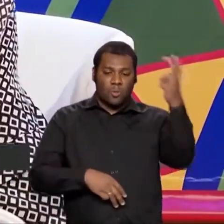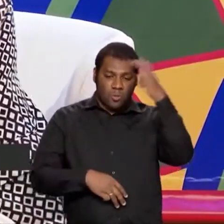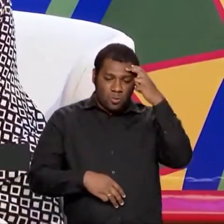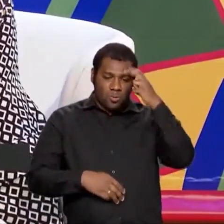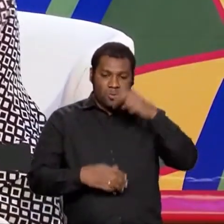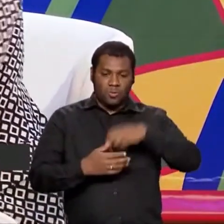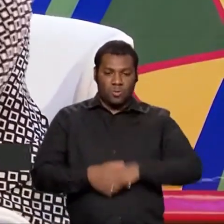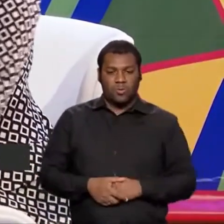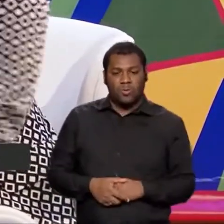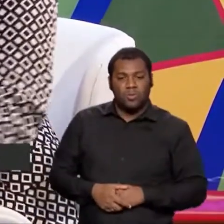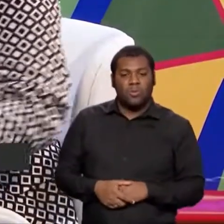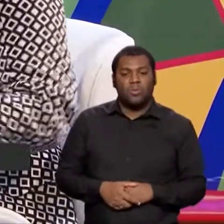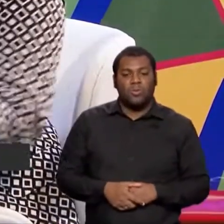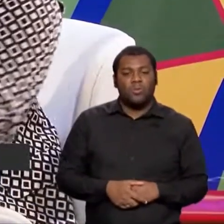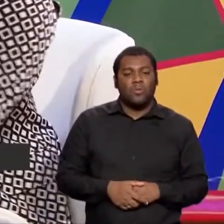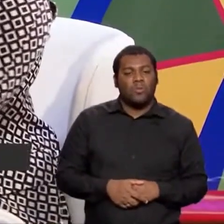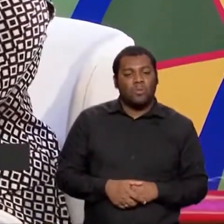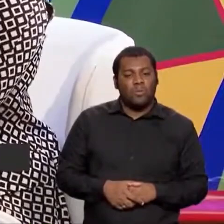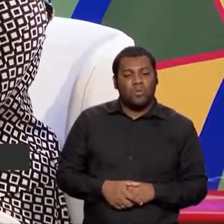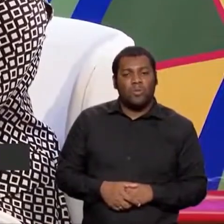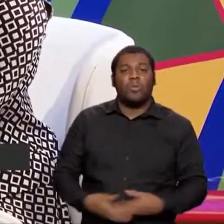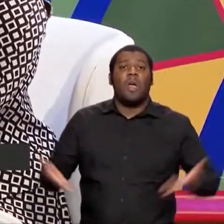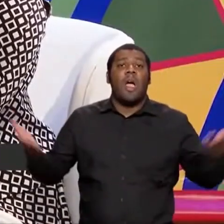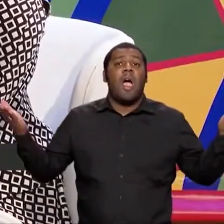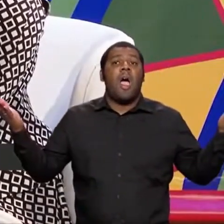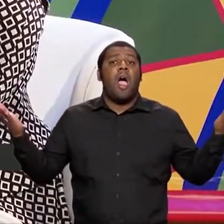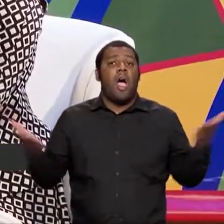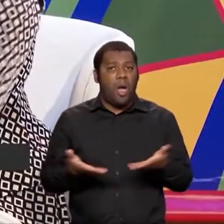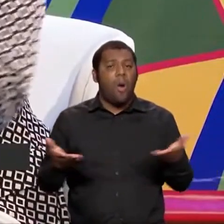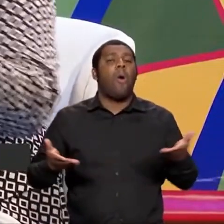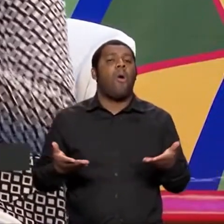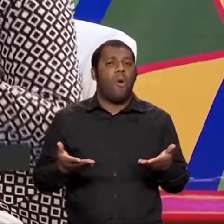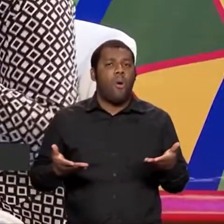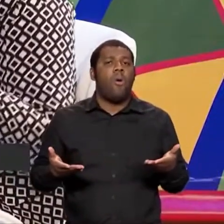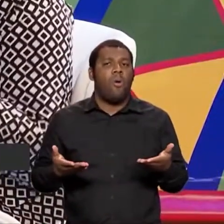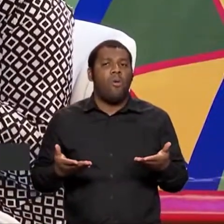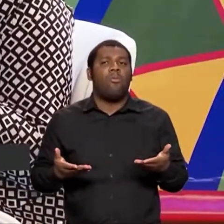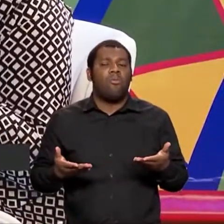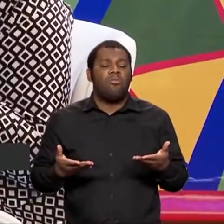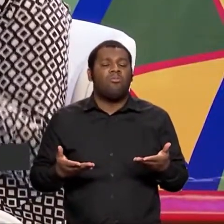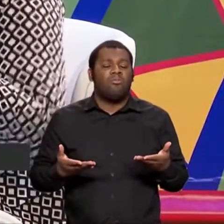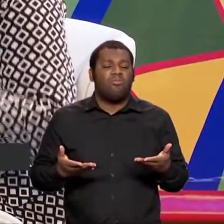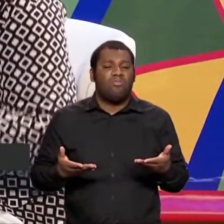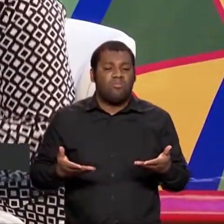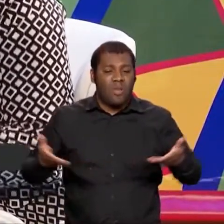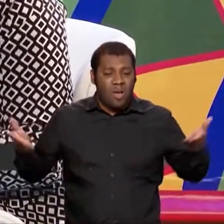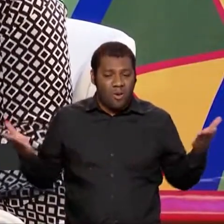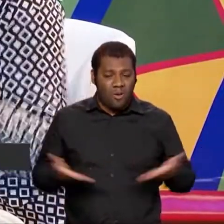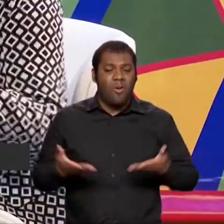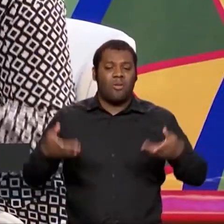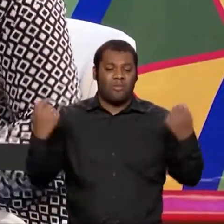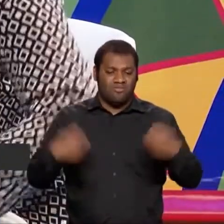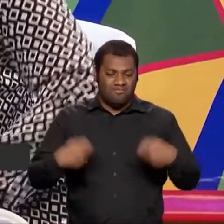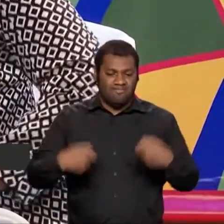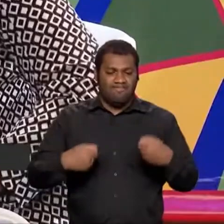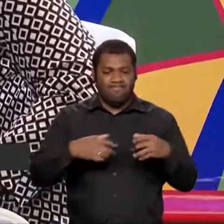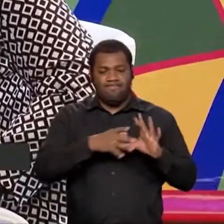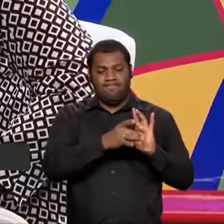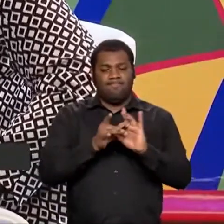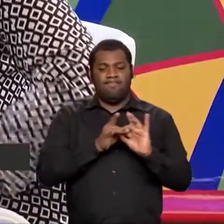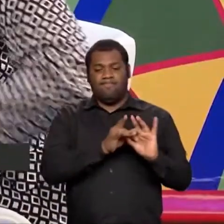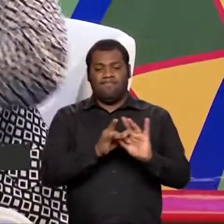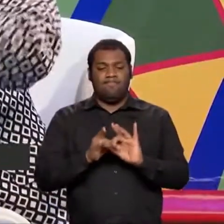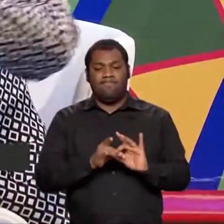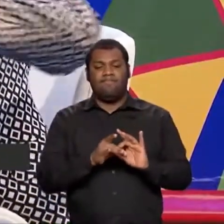A gente perde. Então, nós estamos nesse momento delicado e a gente precisa se fortalecer primeiro.